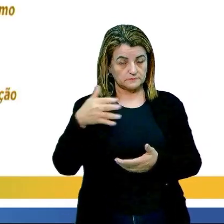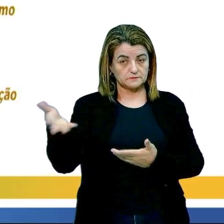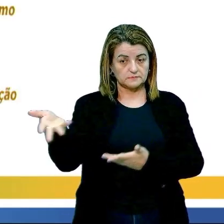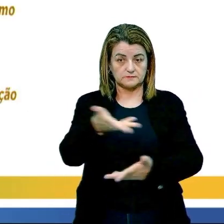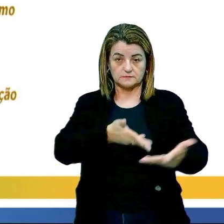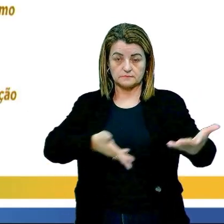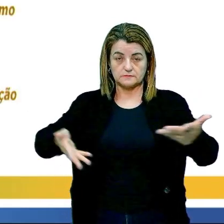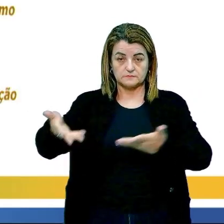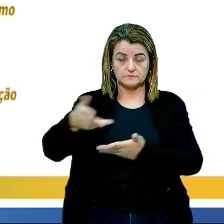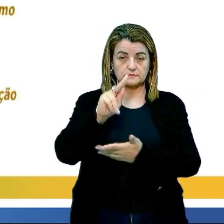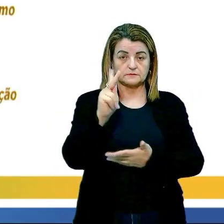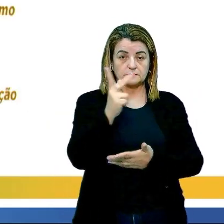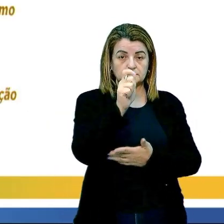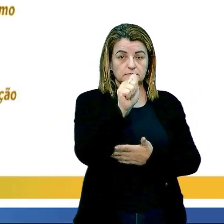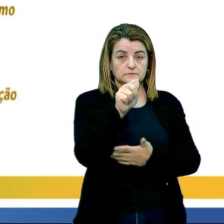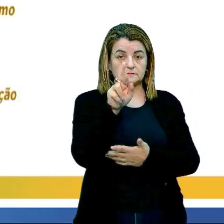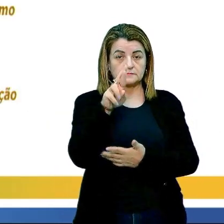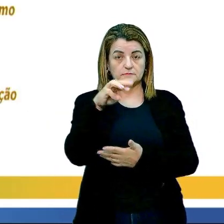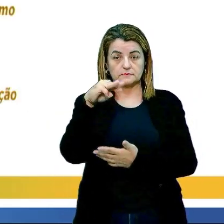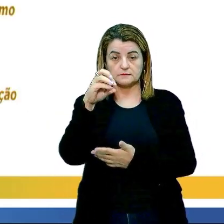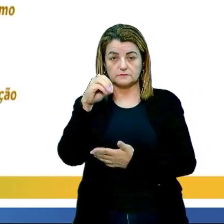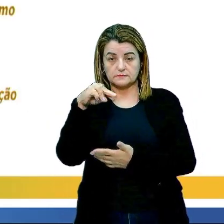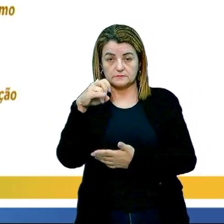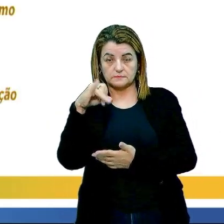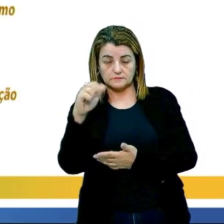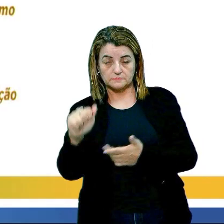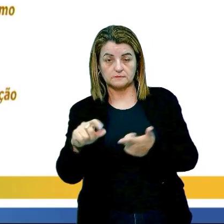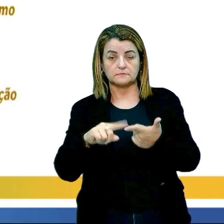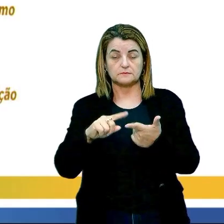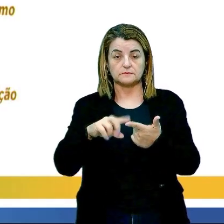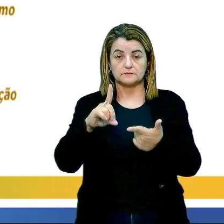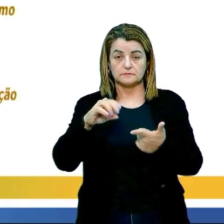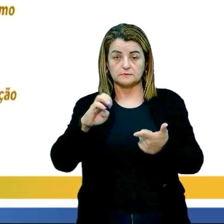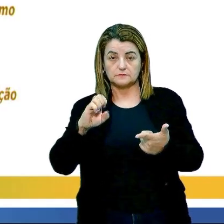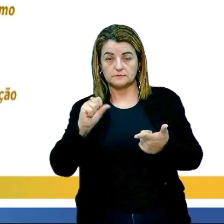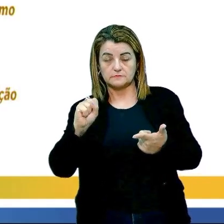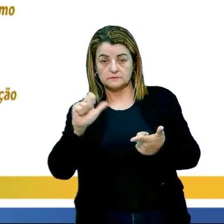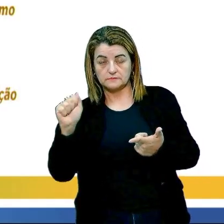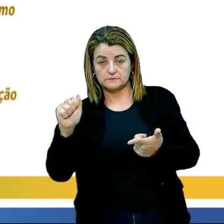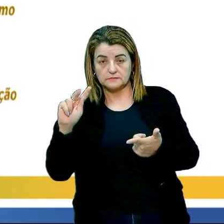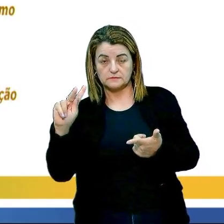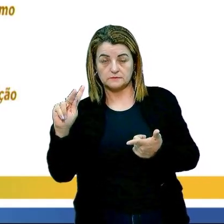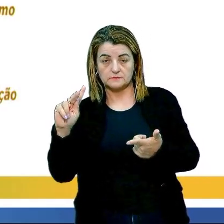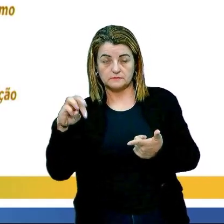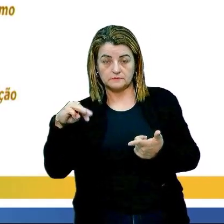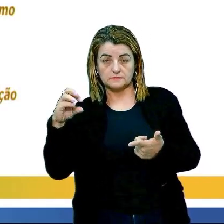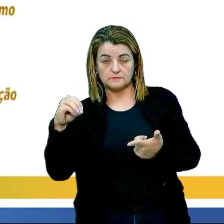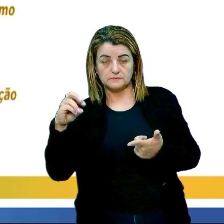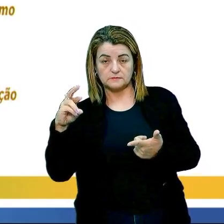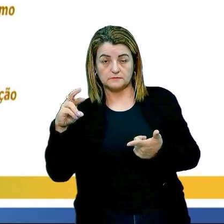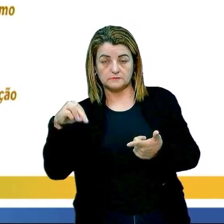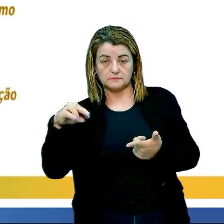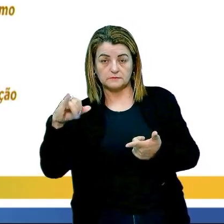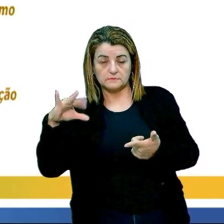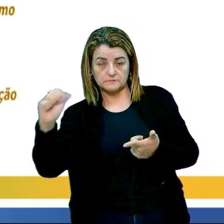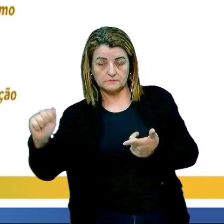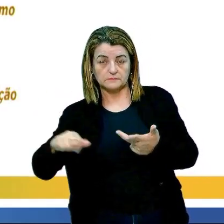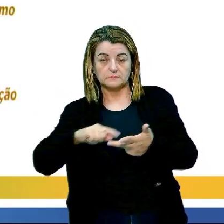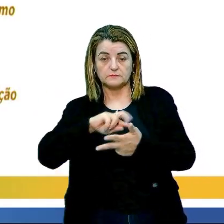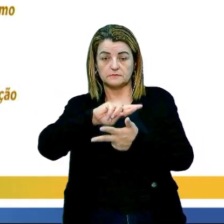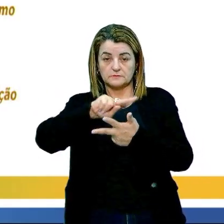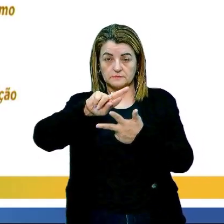relações harmônicas e desarmônicas, relações intraespecíficas e interespecíficas, intraespecífica dentro de uma